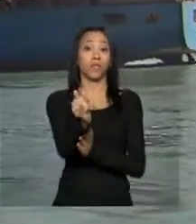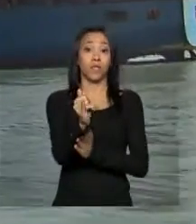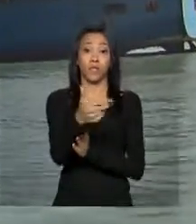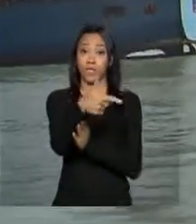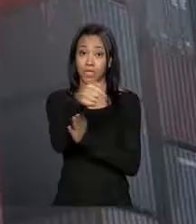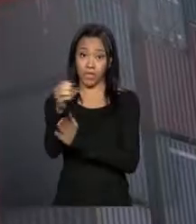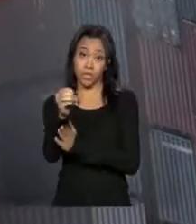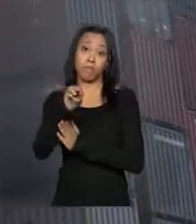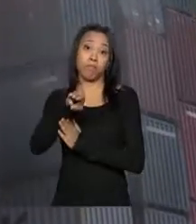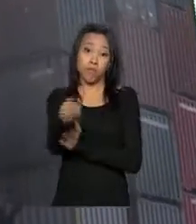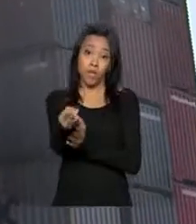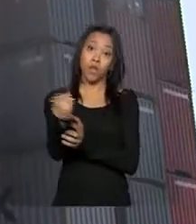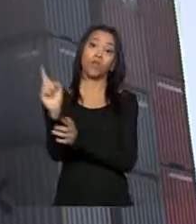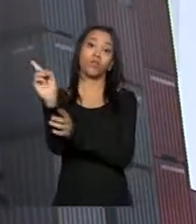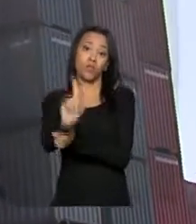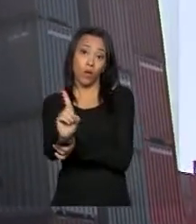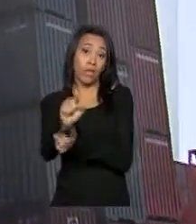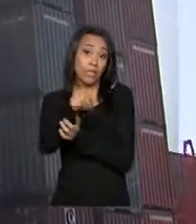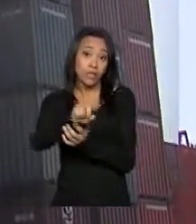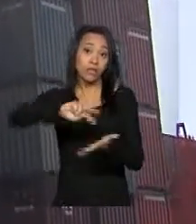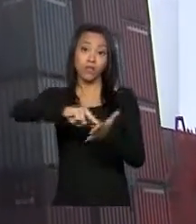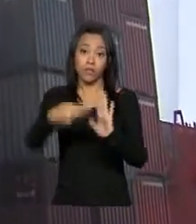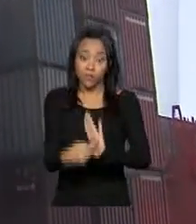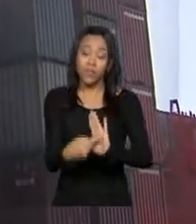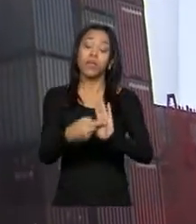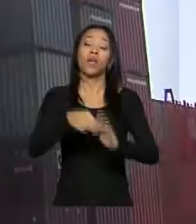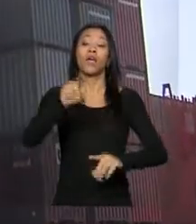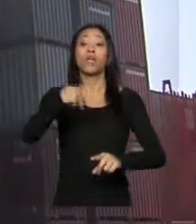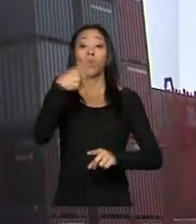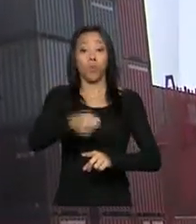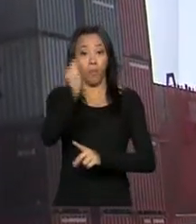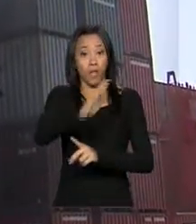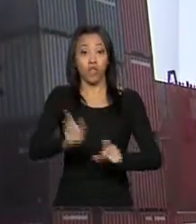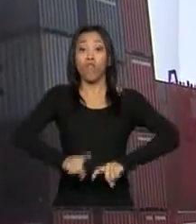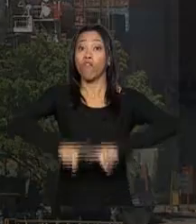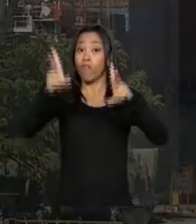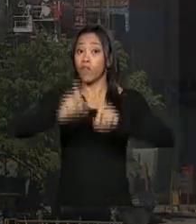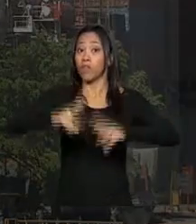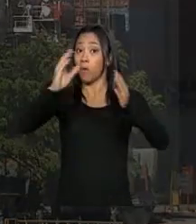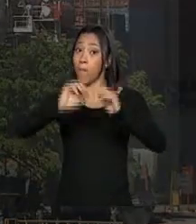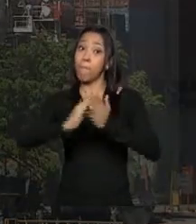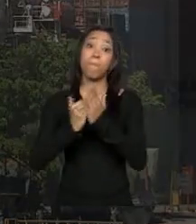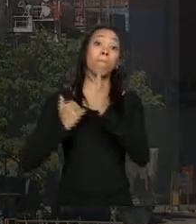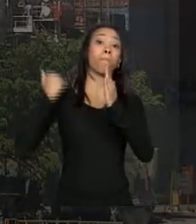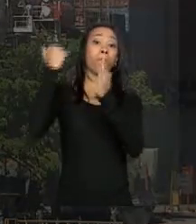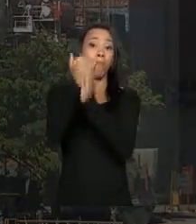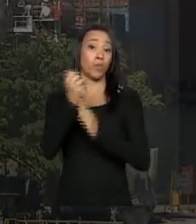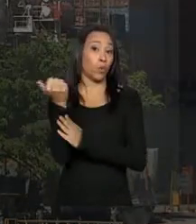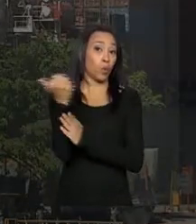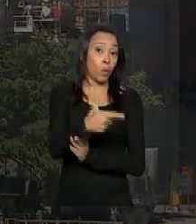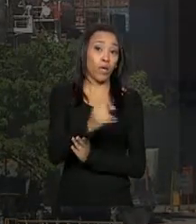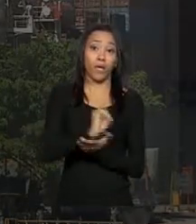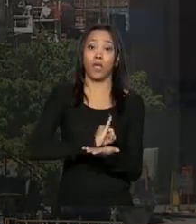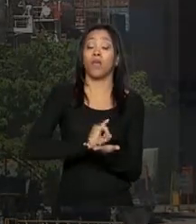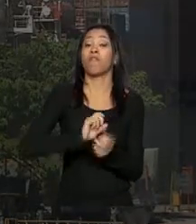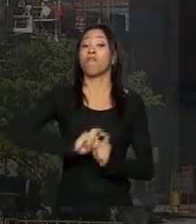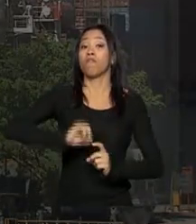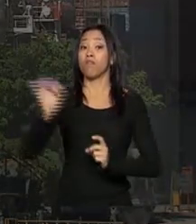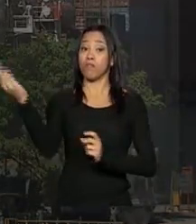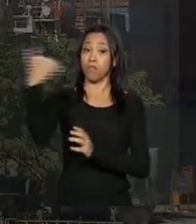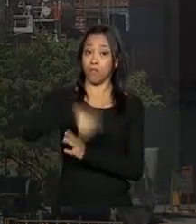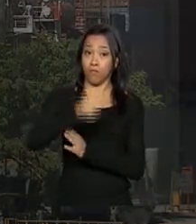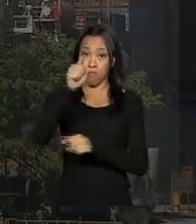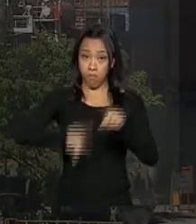de dólares. Isto significa que o país exportou mais do que importou. Durante o período, as vendas brasileiras no